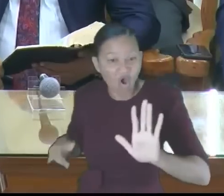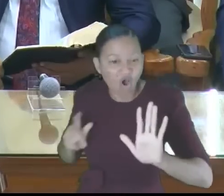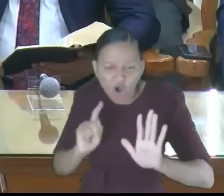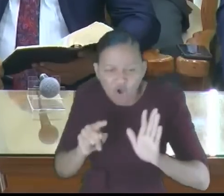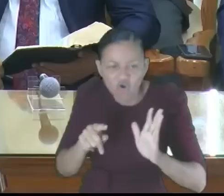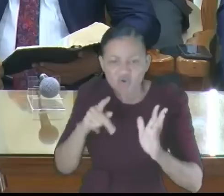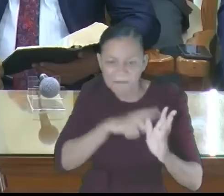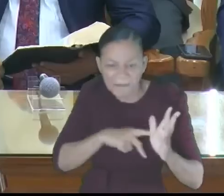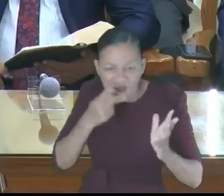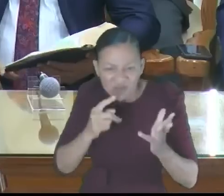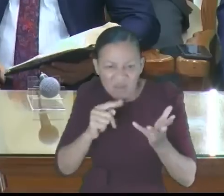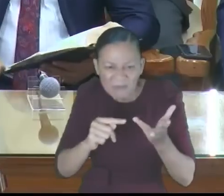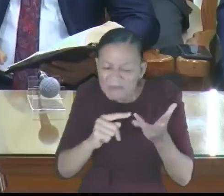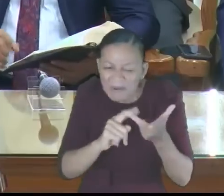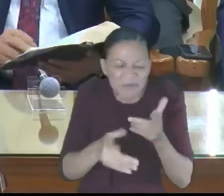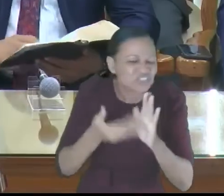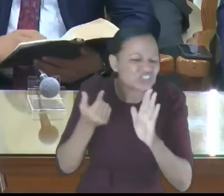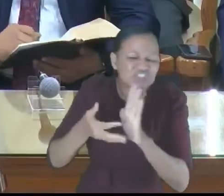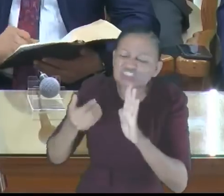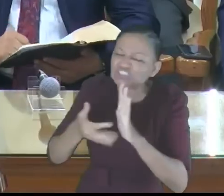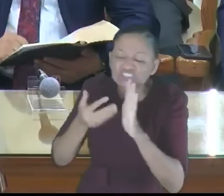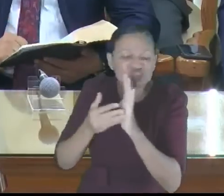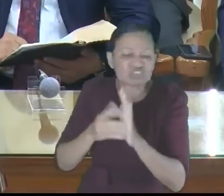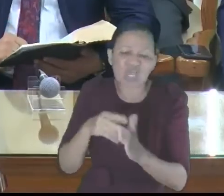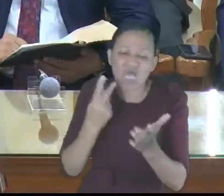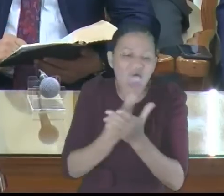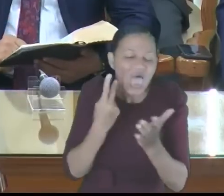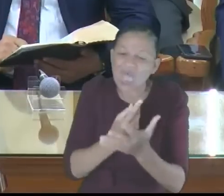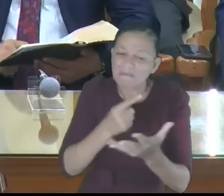que Paulo havia ensinado.